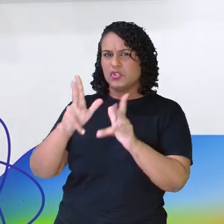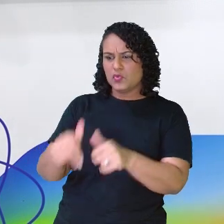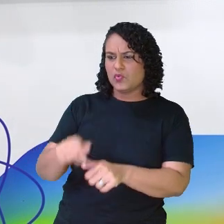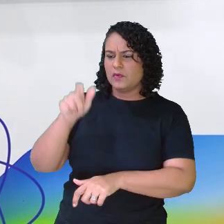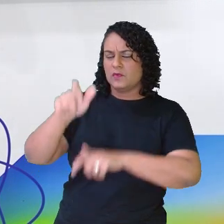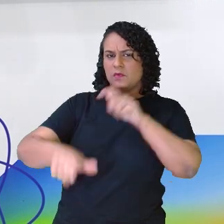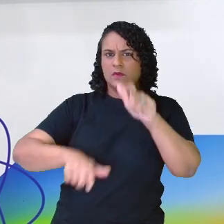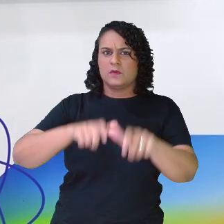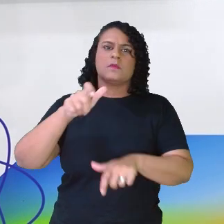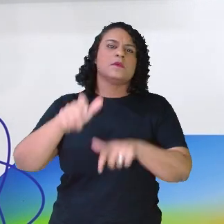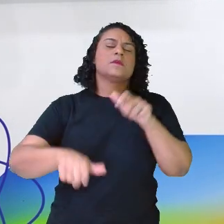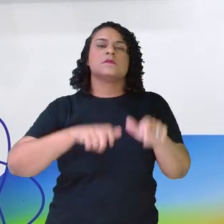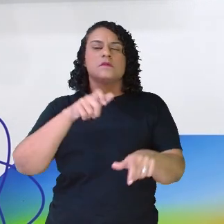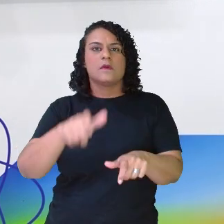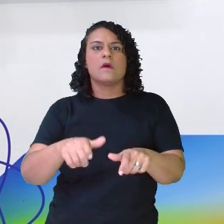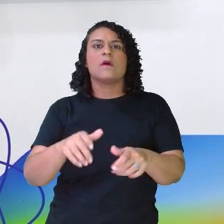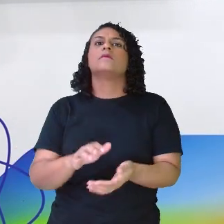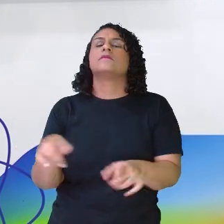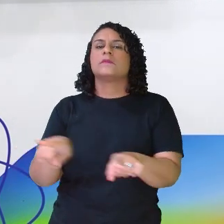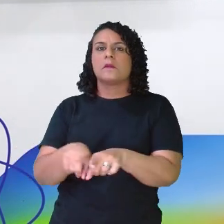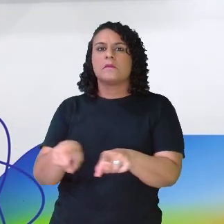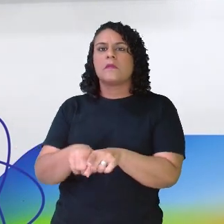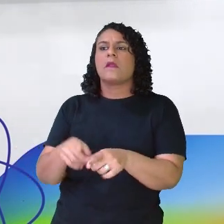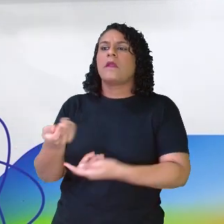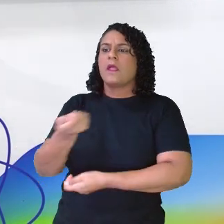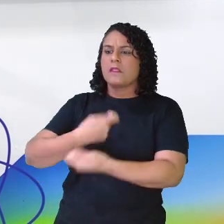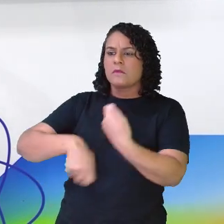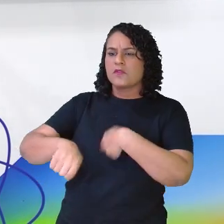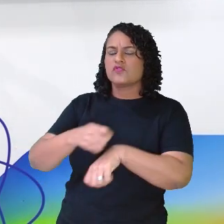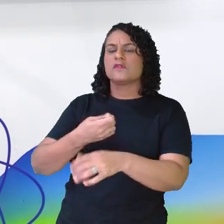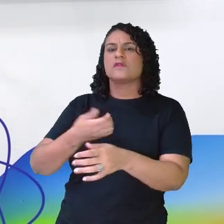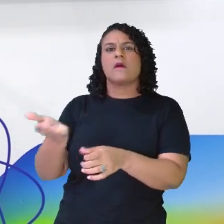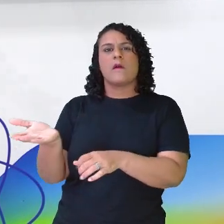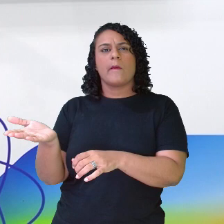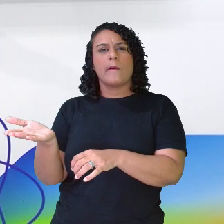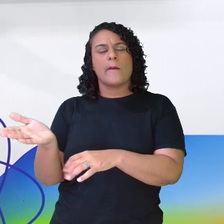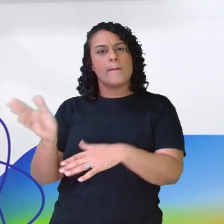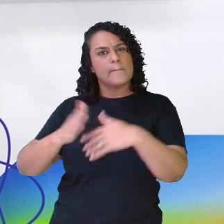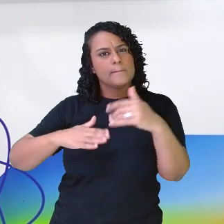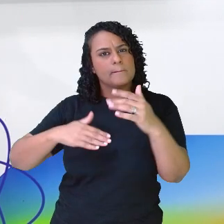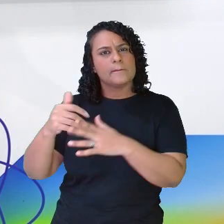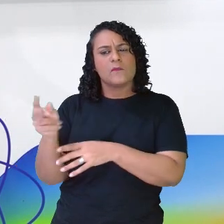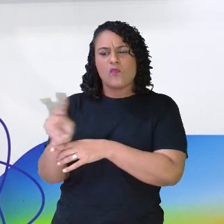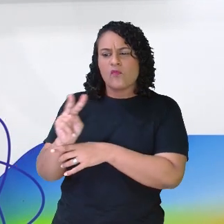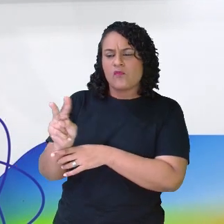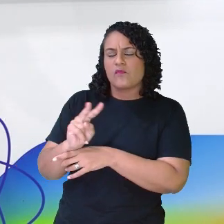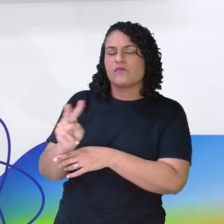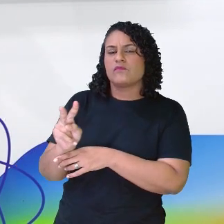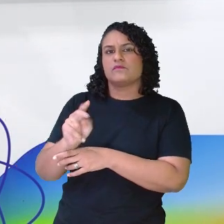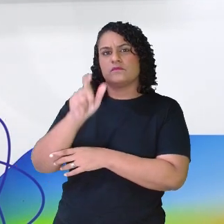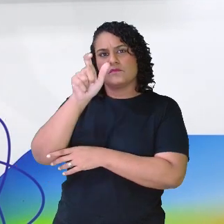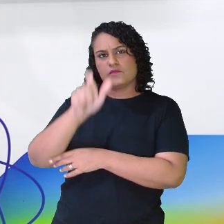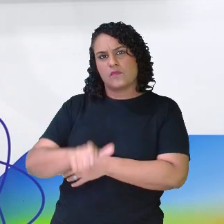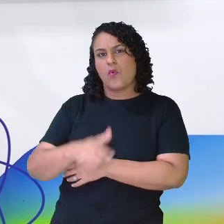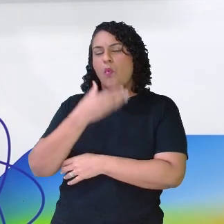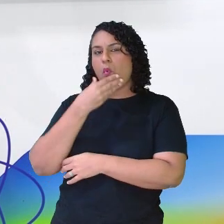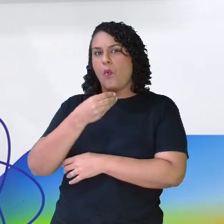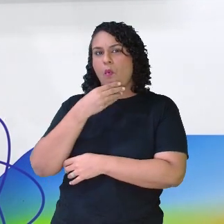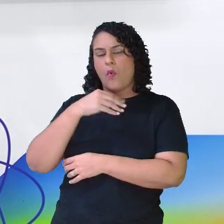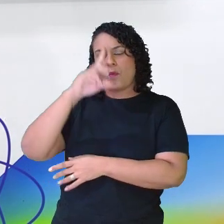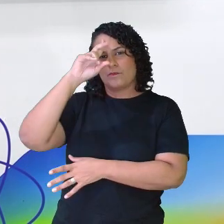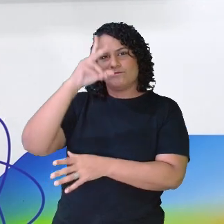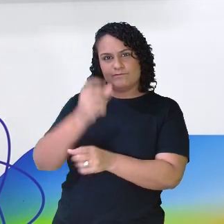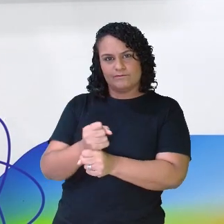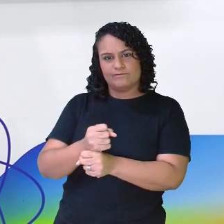pessoas, fazia parte administrativa, fiscalizava, a figura do homem central, o senhor de